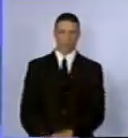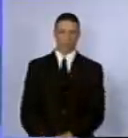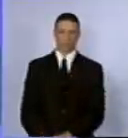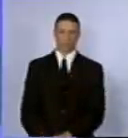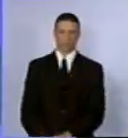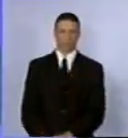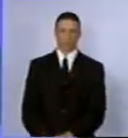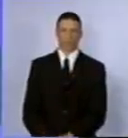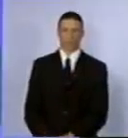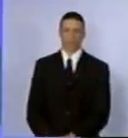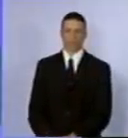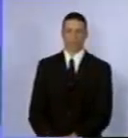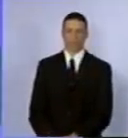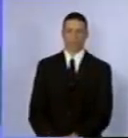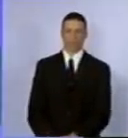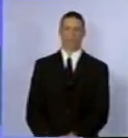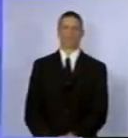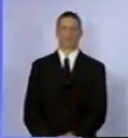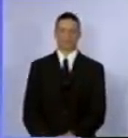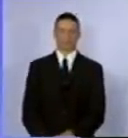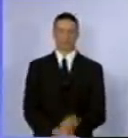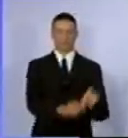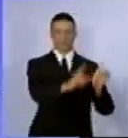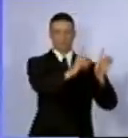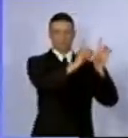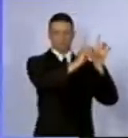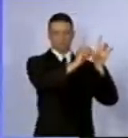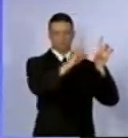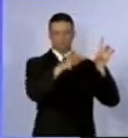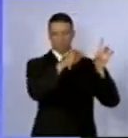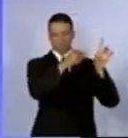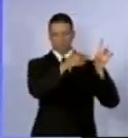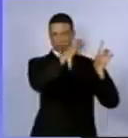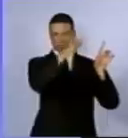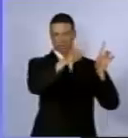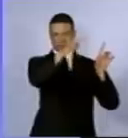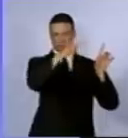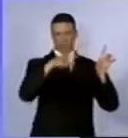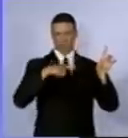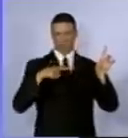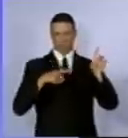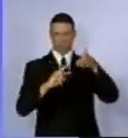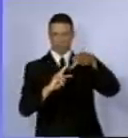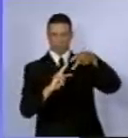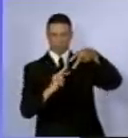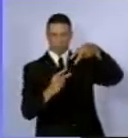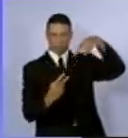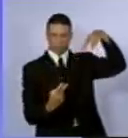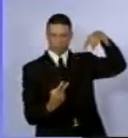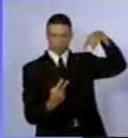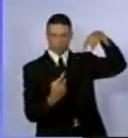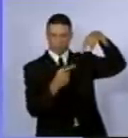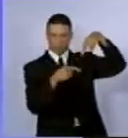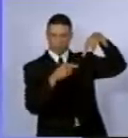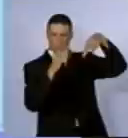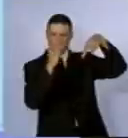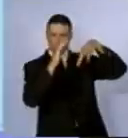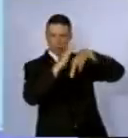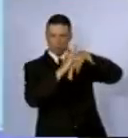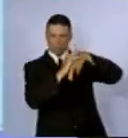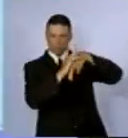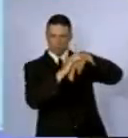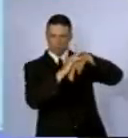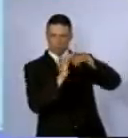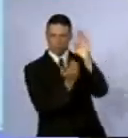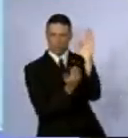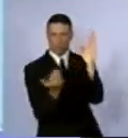Bom, existe um aumento no dano do DNA enquanto existe uma